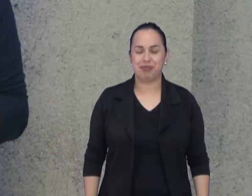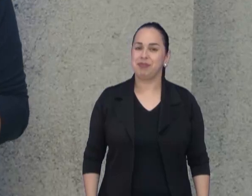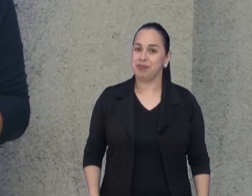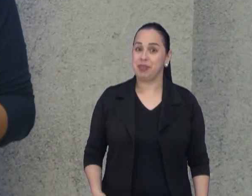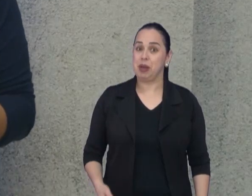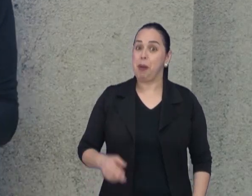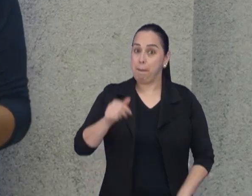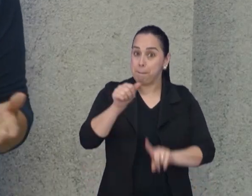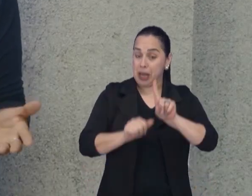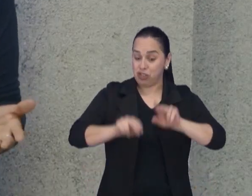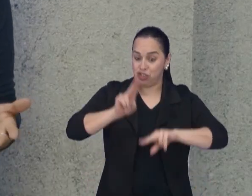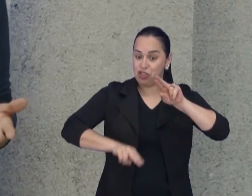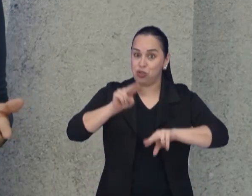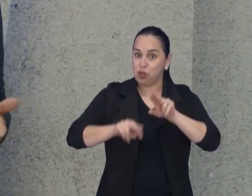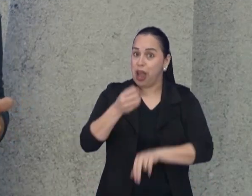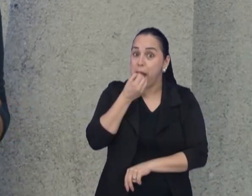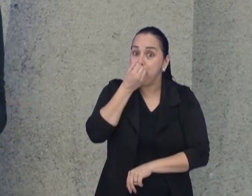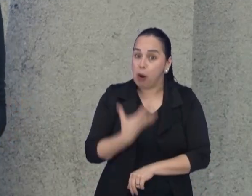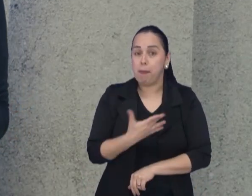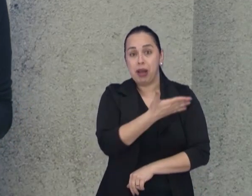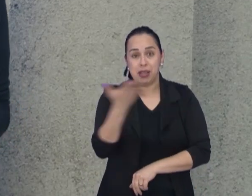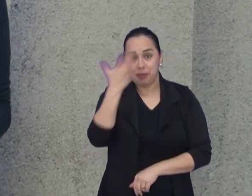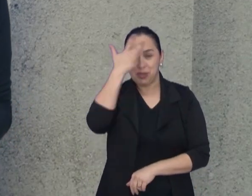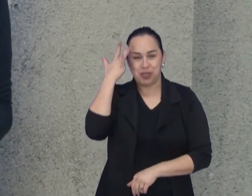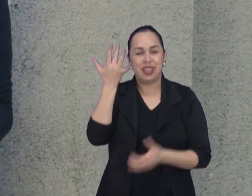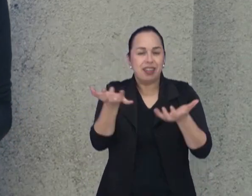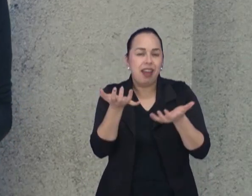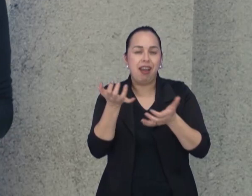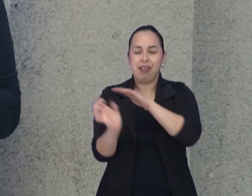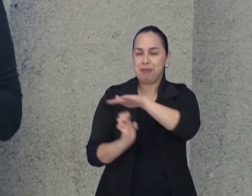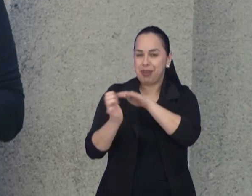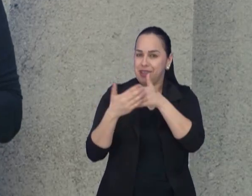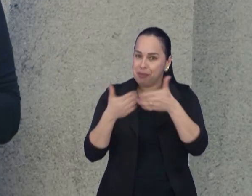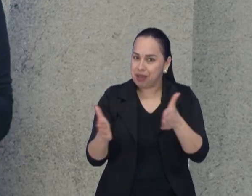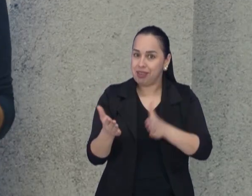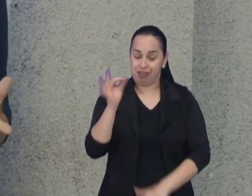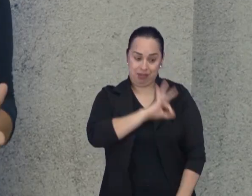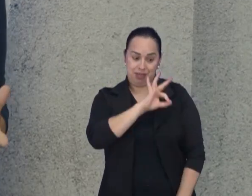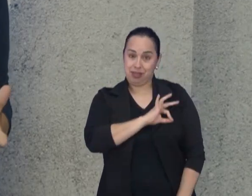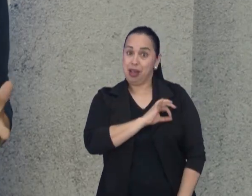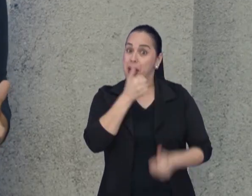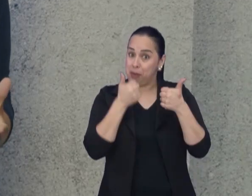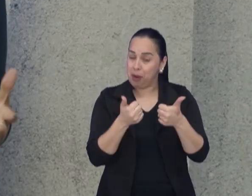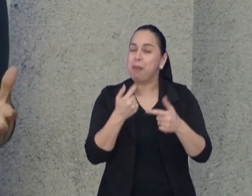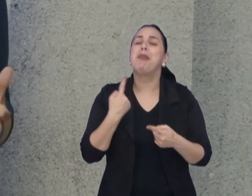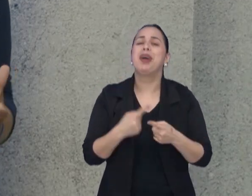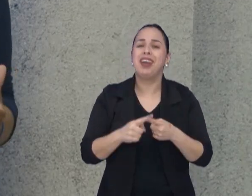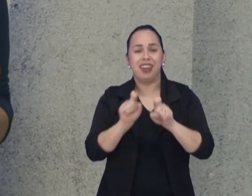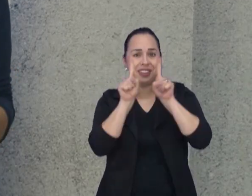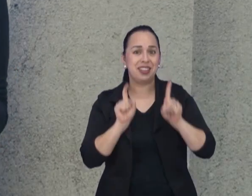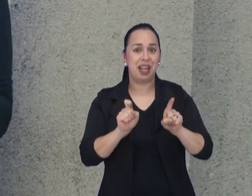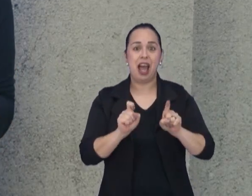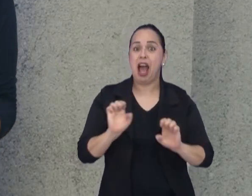O mês de junho é muito bom para quem quer empreender e ganhar uma graninha extra, né? E sabe por quê? Por conta das festas juninas.